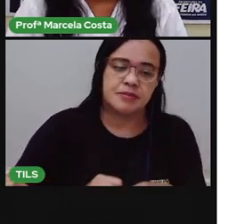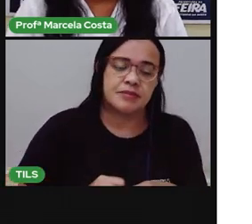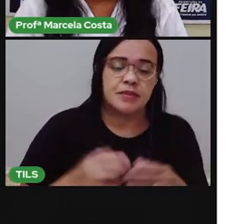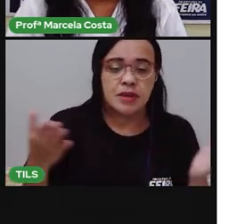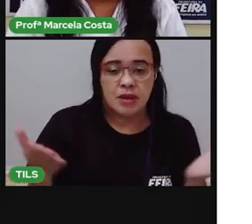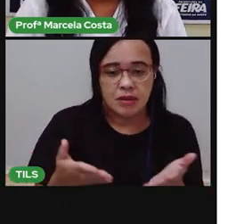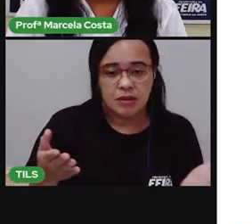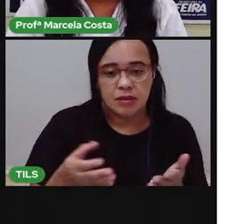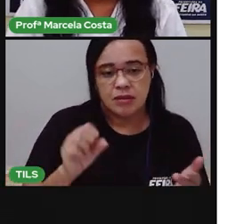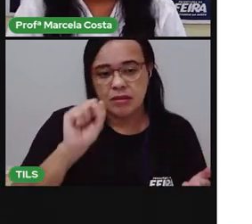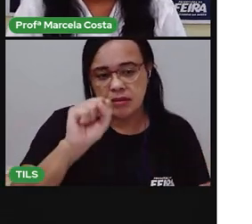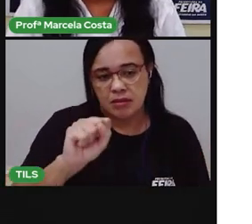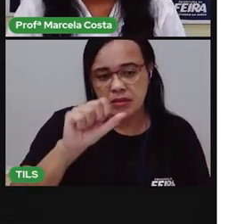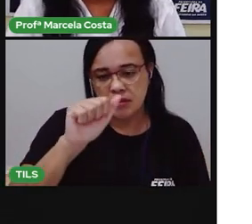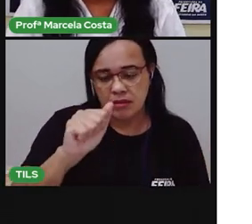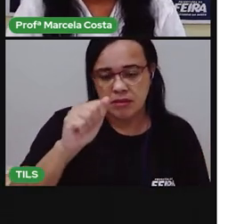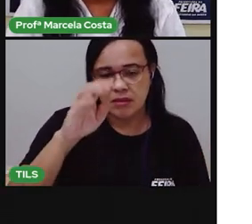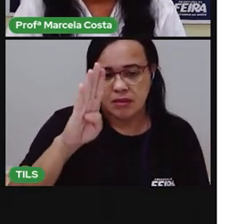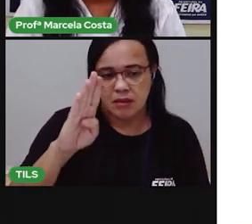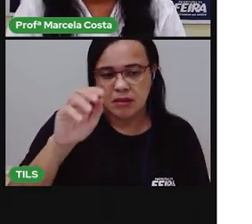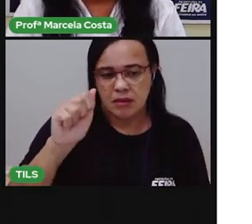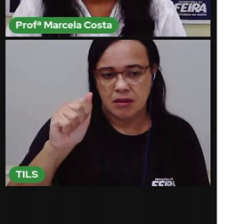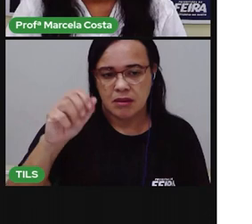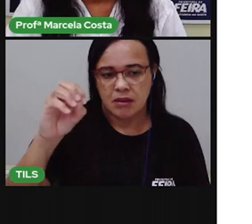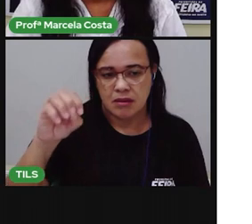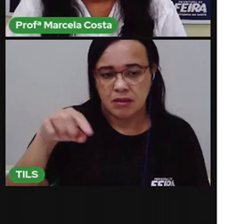Sabão em pó.